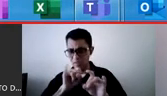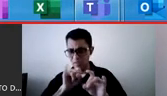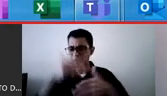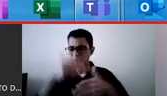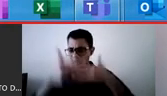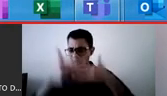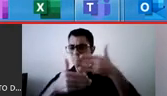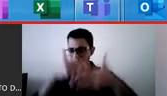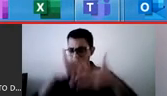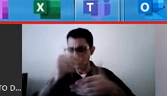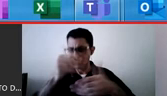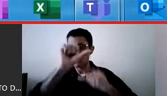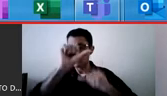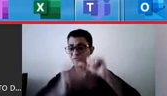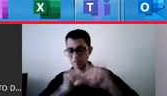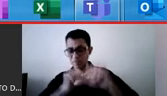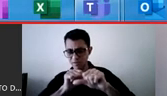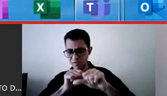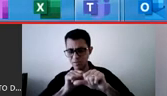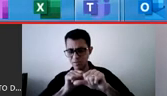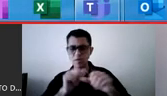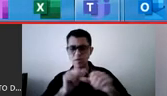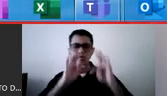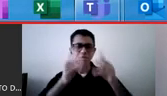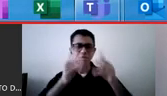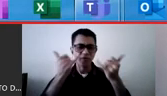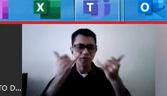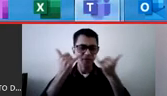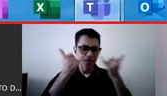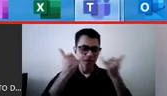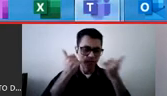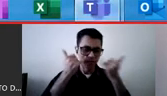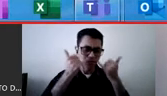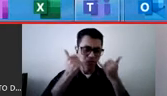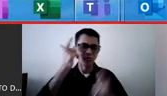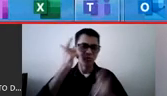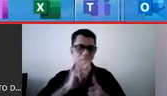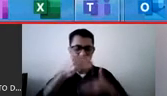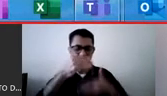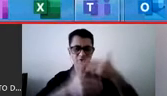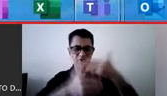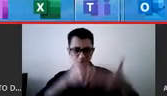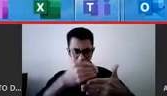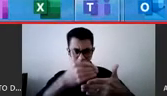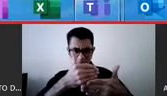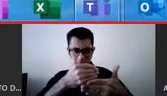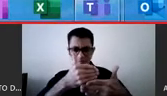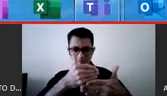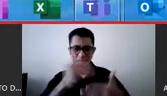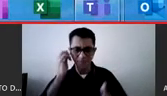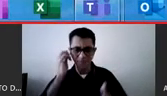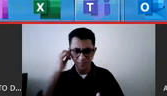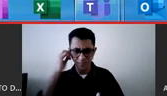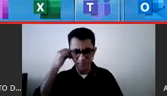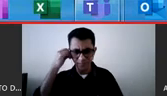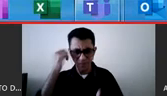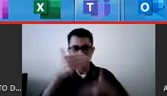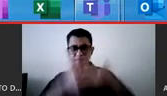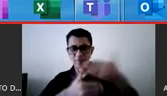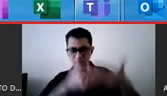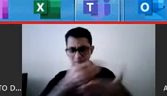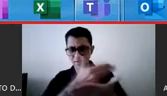isso fez com que eu filtrasse todas as informações e conseguisse, no decorrer desse tempo que estamos